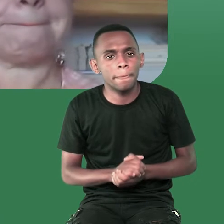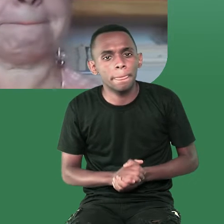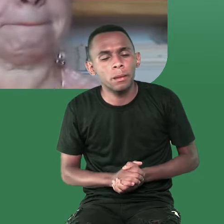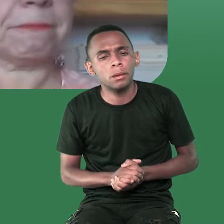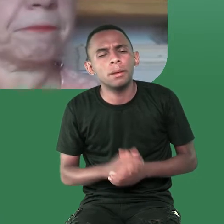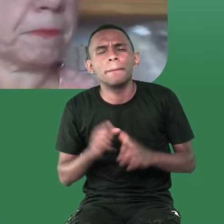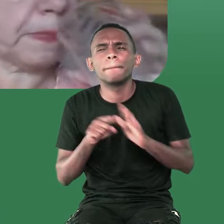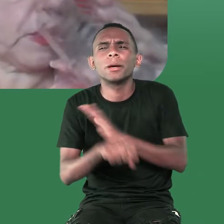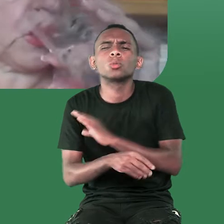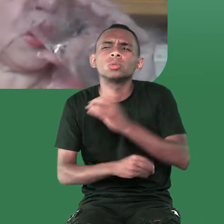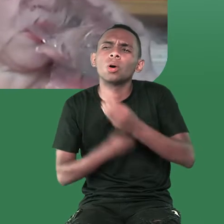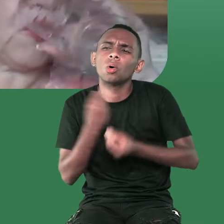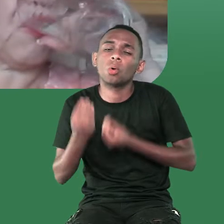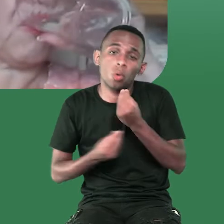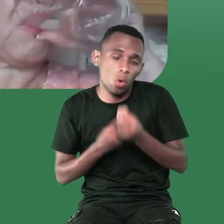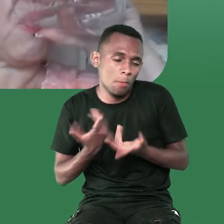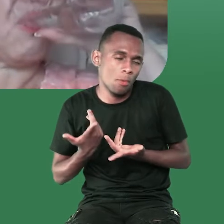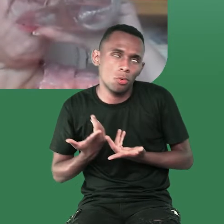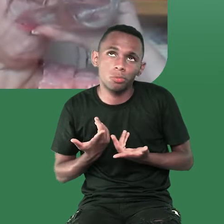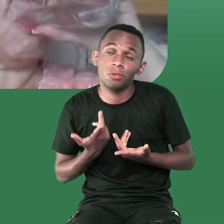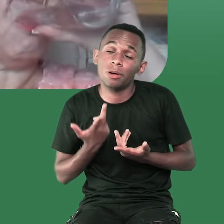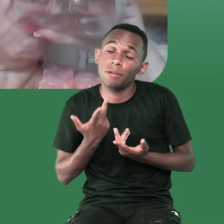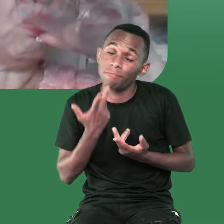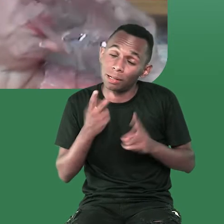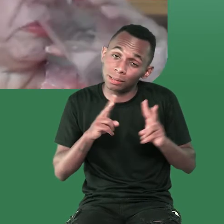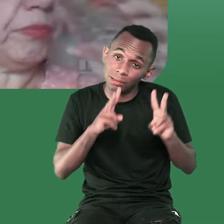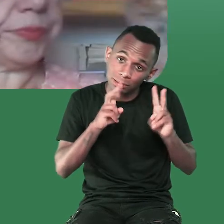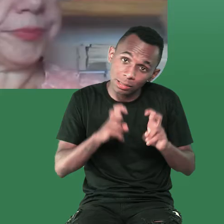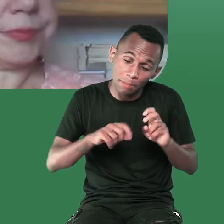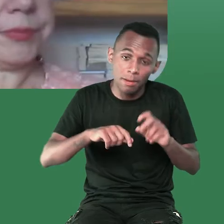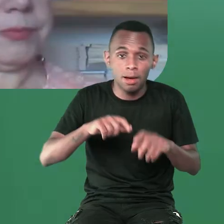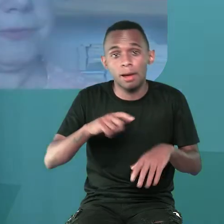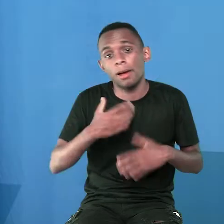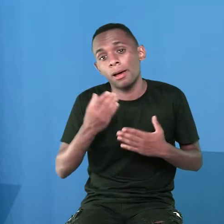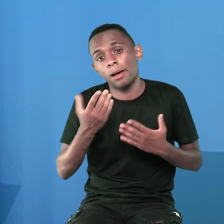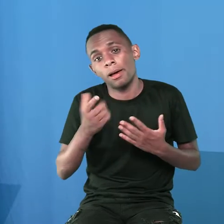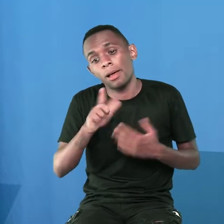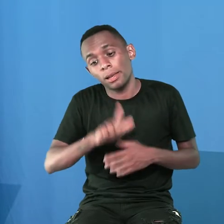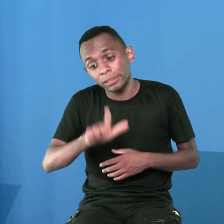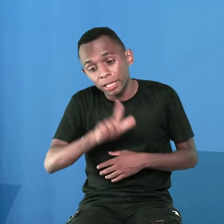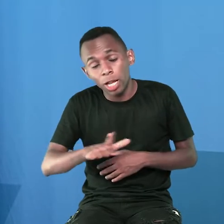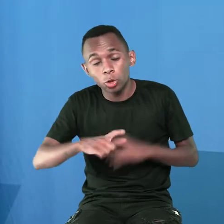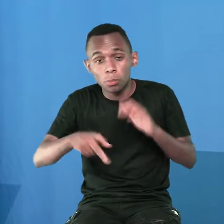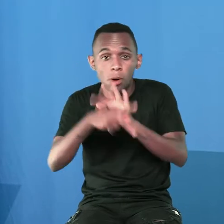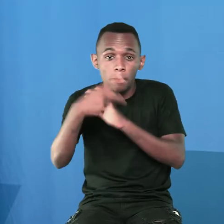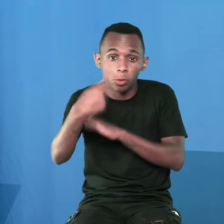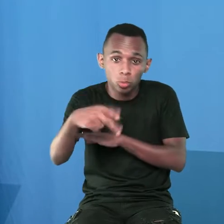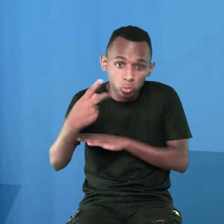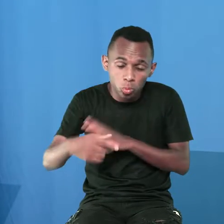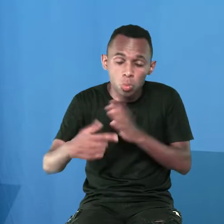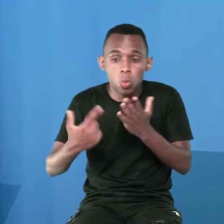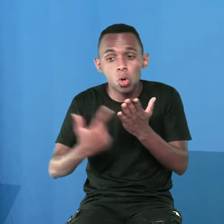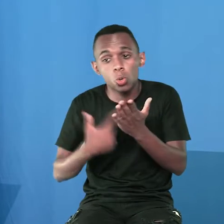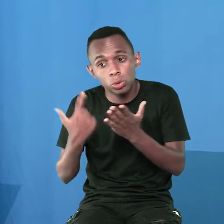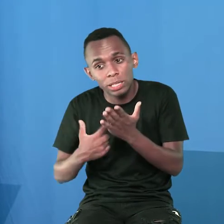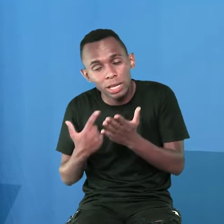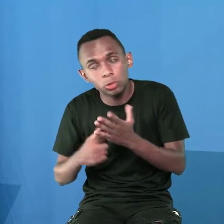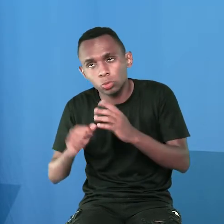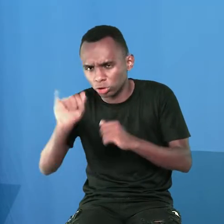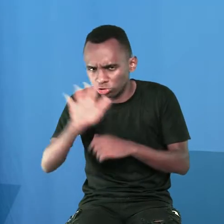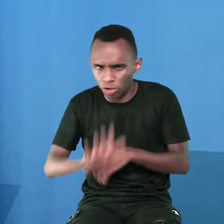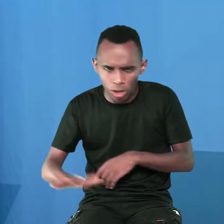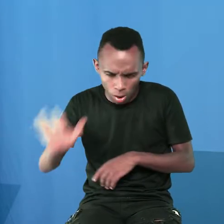a literatura, agora eu estou falando tanto da sua literatura no Mulheres Arco-Íris, quanto a literatura no